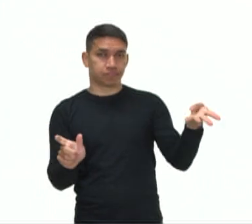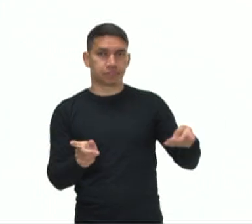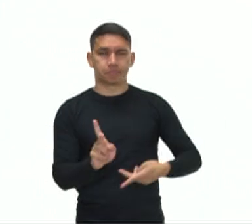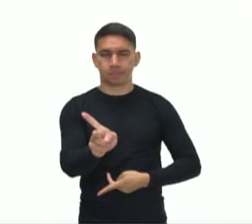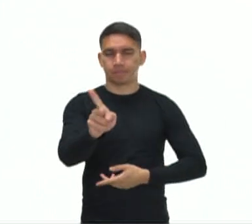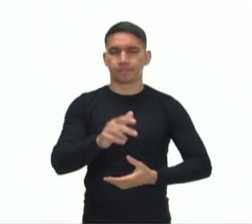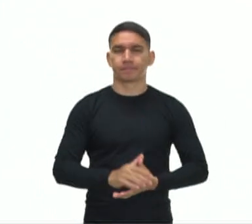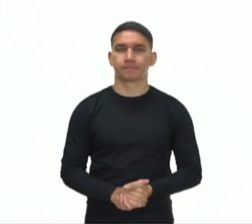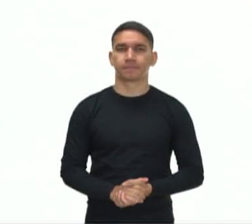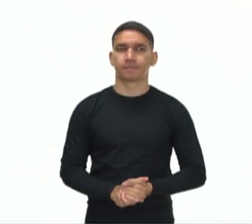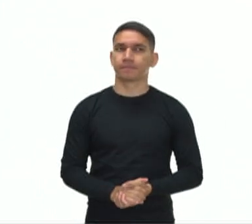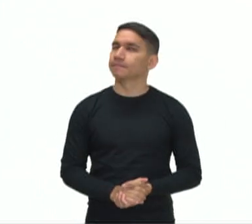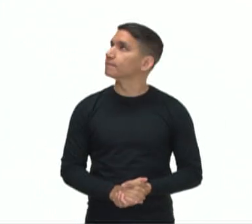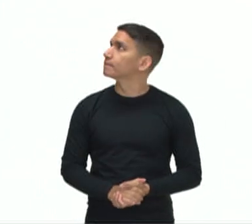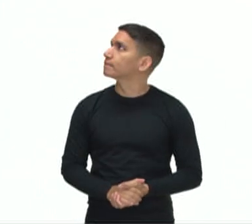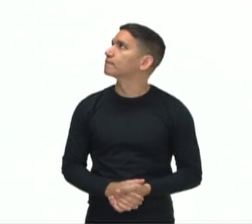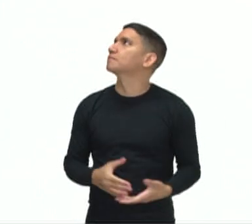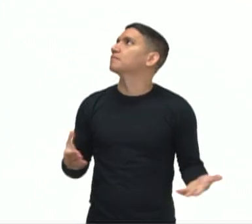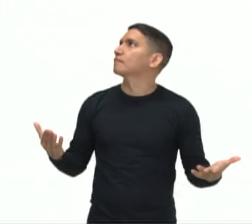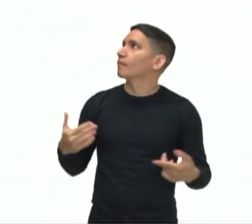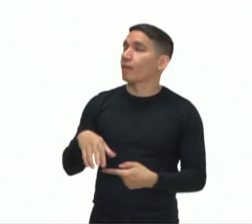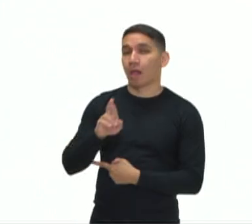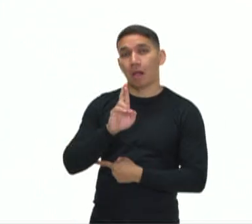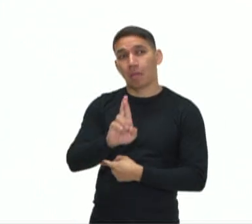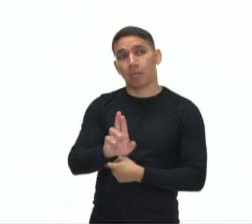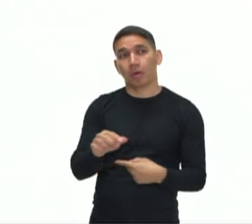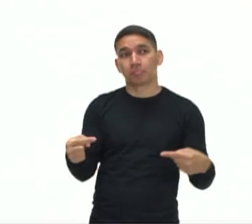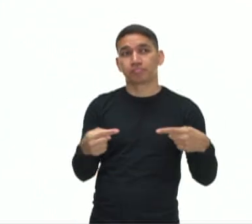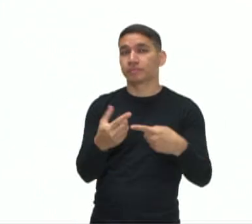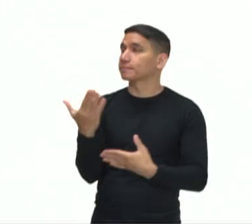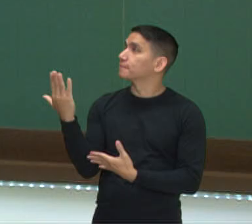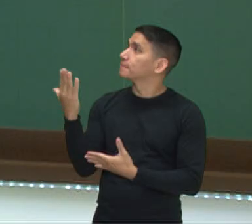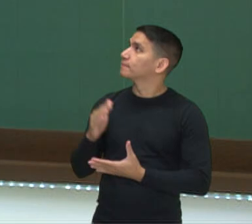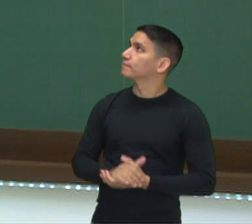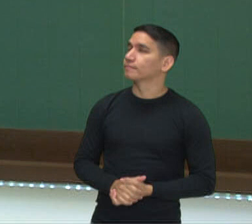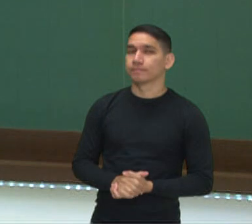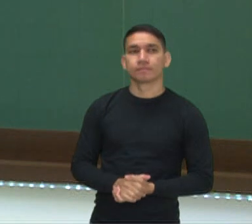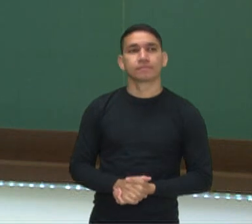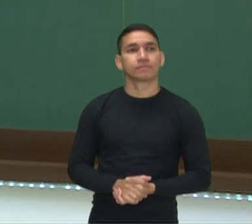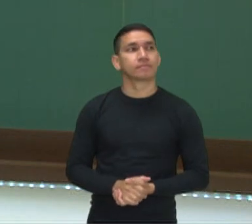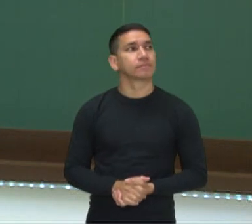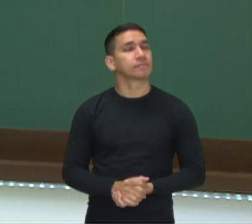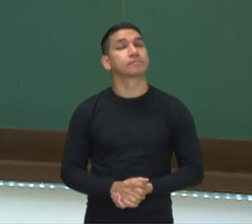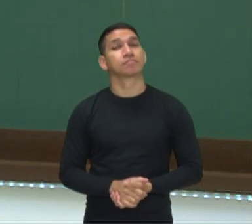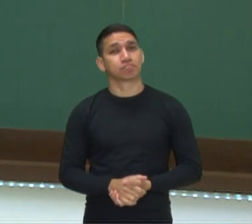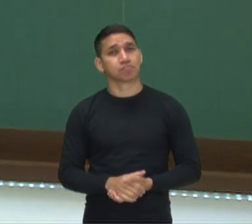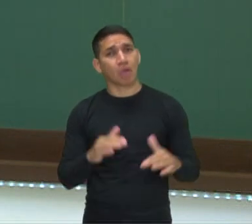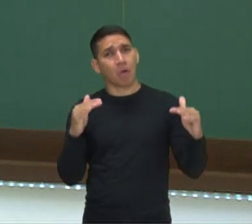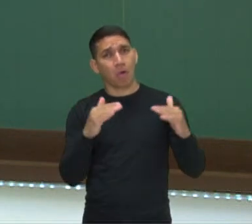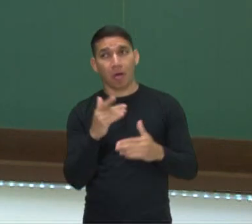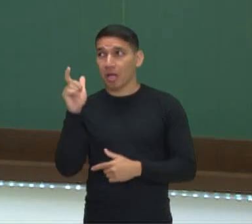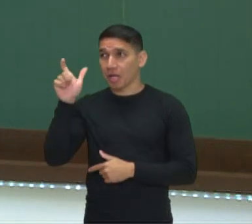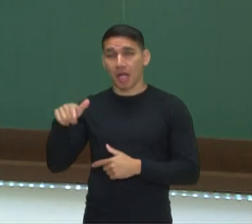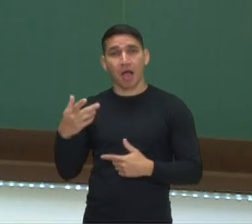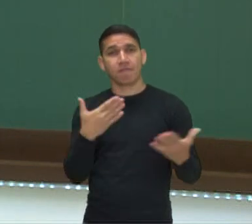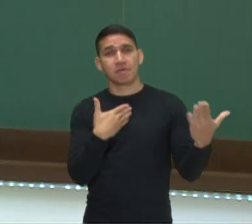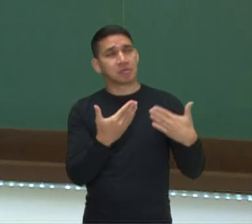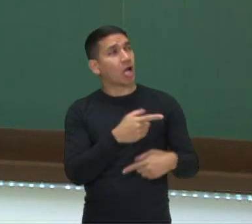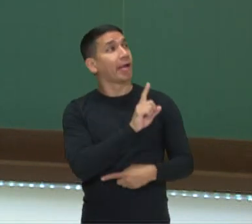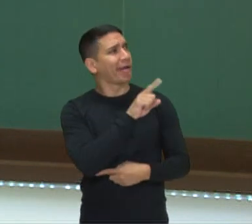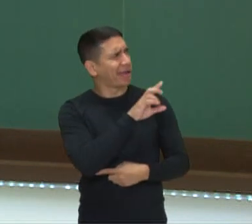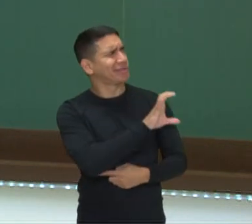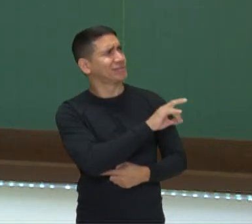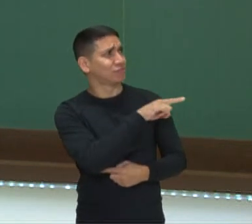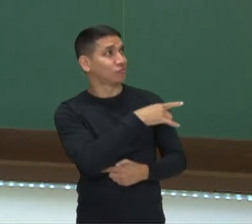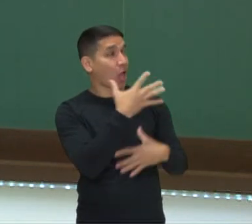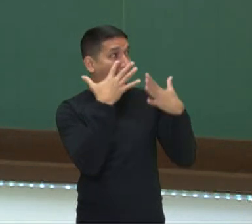frente. A resposta que nós encontramos e o apoio do colega, né? É sempre importante. Isso mesmo, você